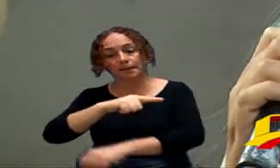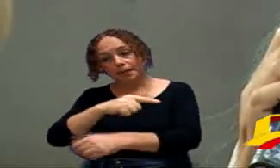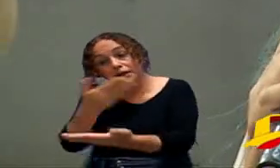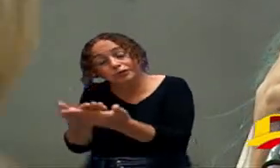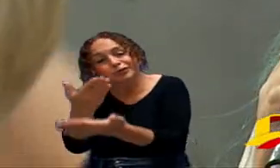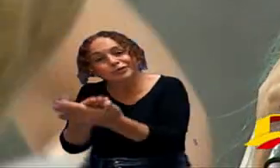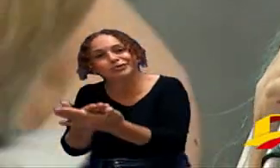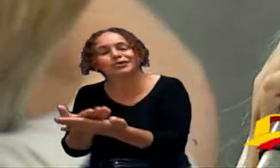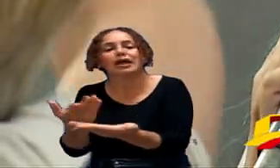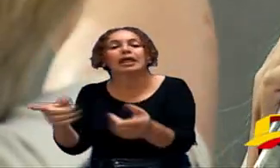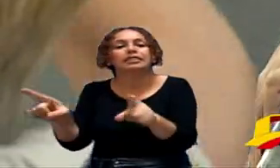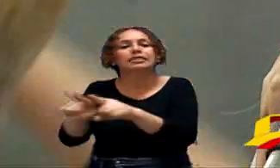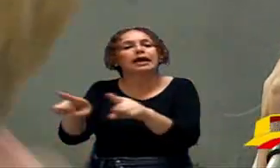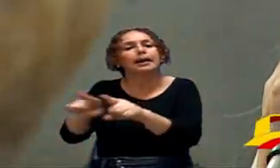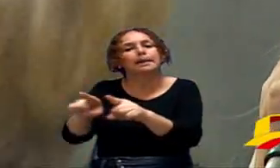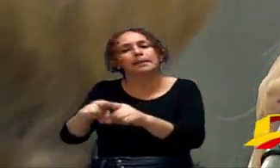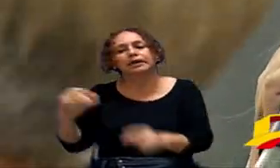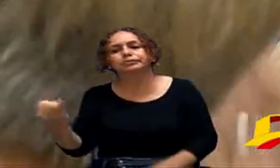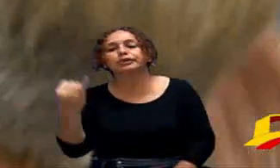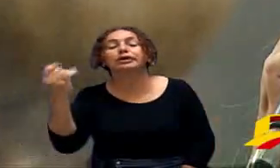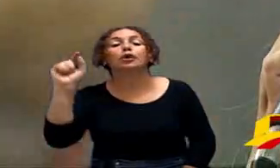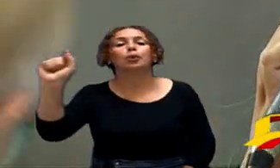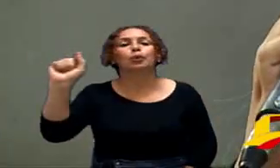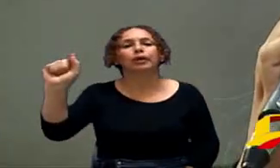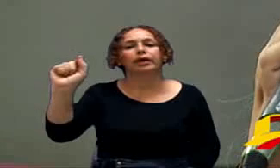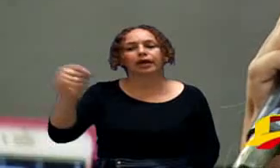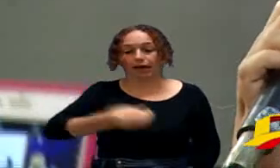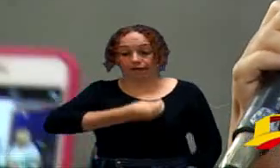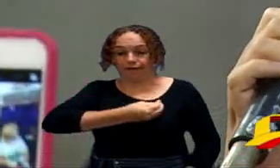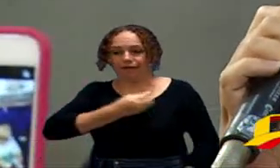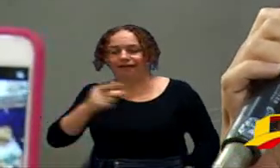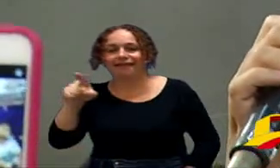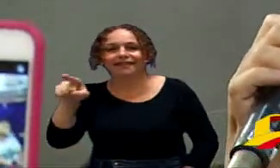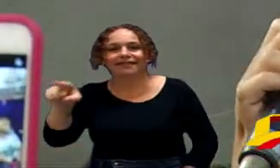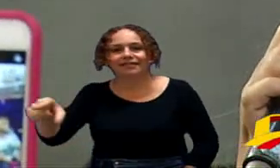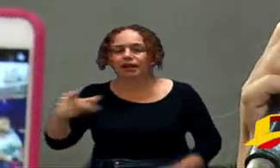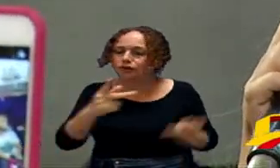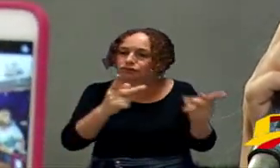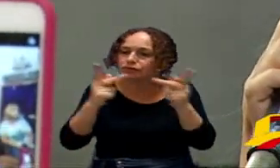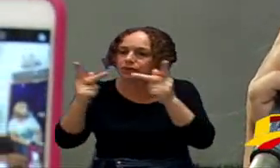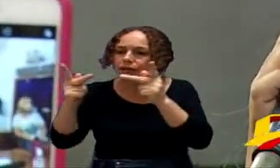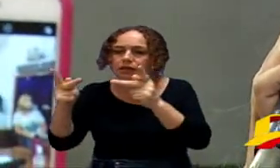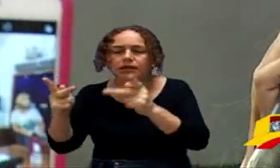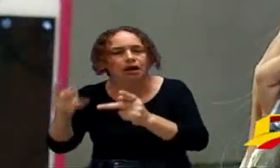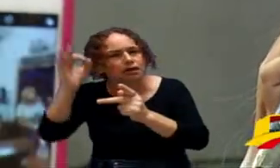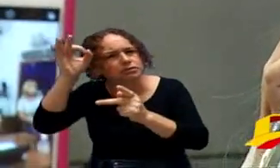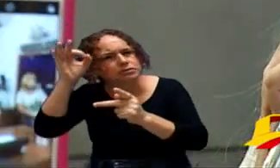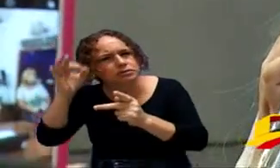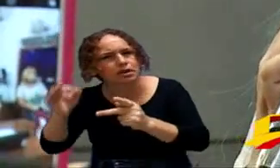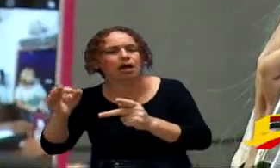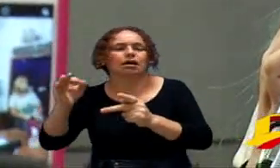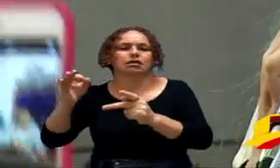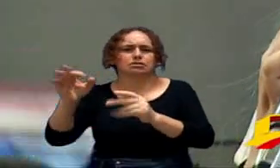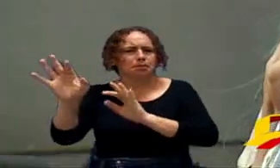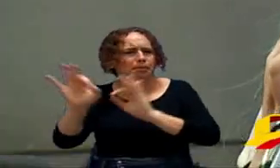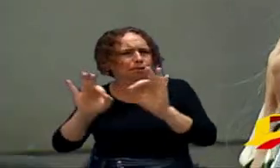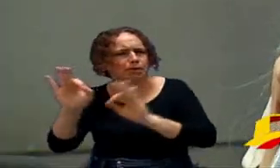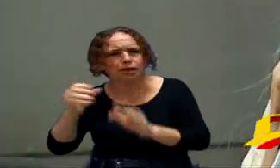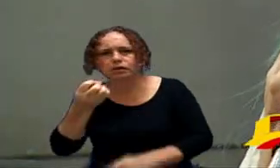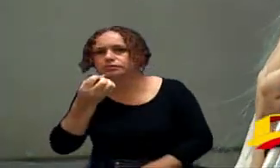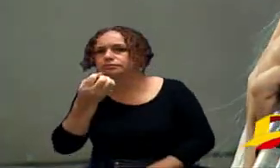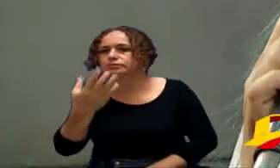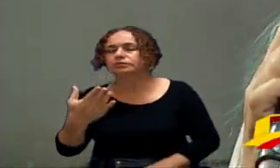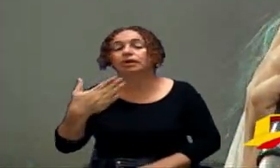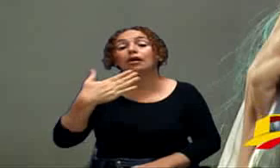também destaco a importância de uma visitação bem conduzida, né, consegue trazer